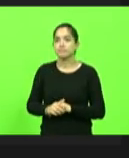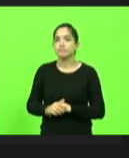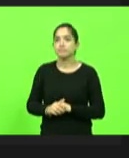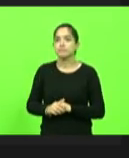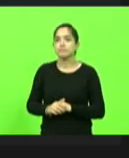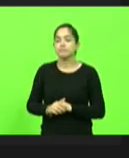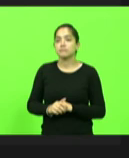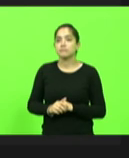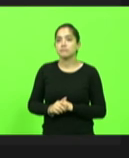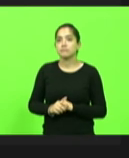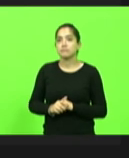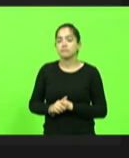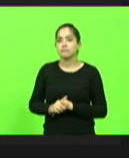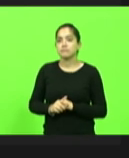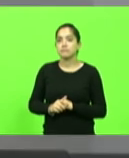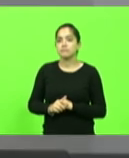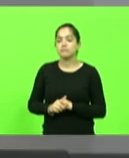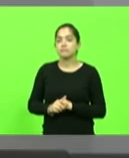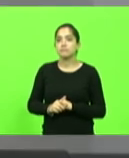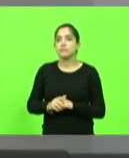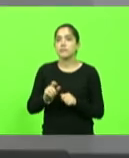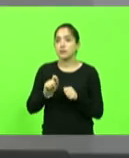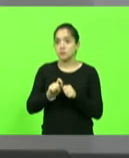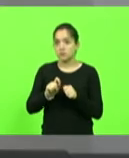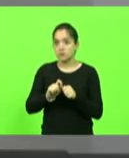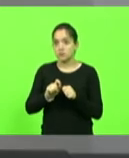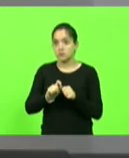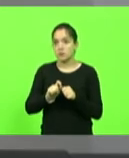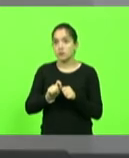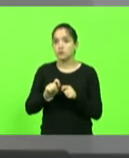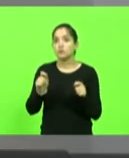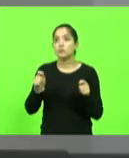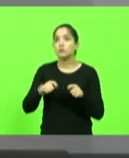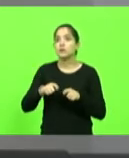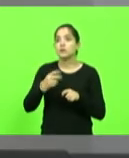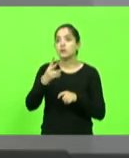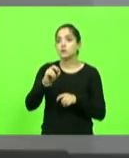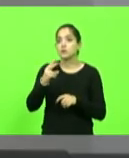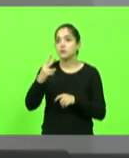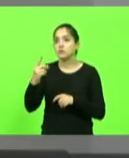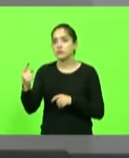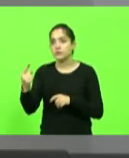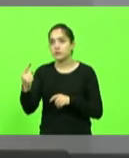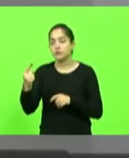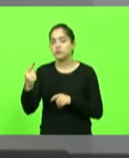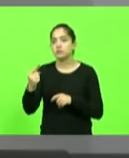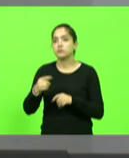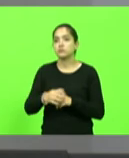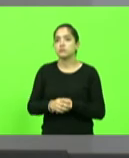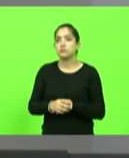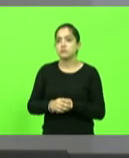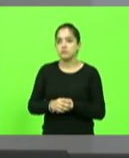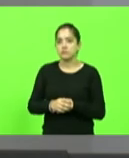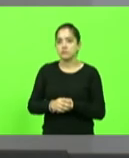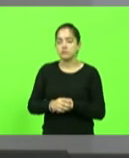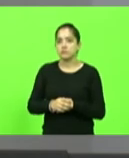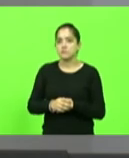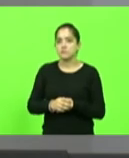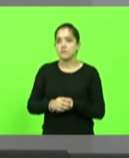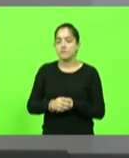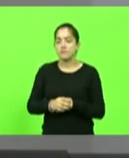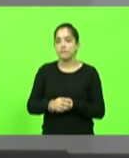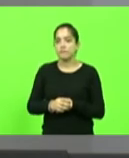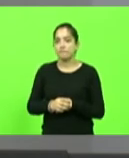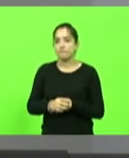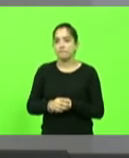aqui. Execução do Capacita SUAS em 2021. Da Vânia, né? Sim, eu ia citar.